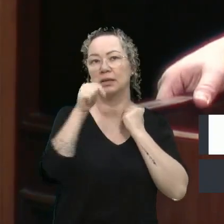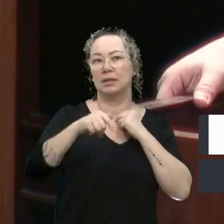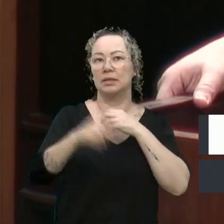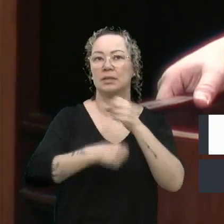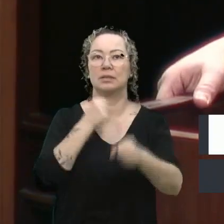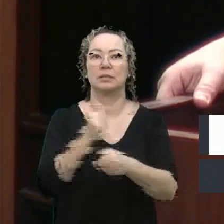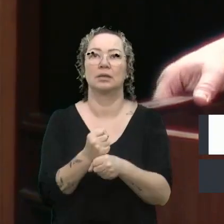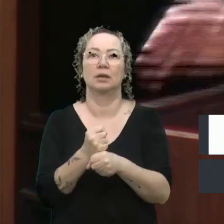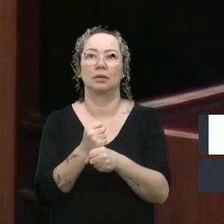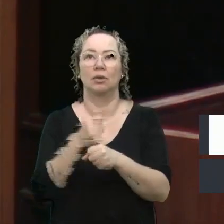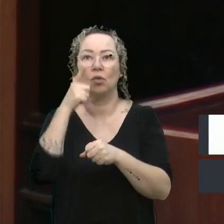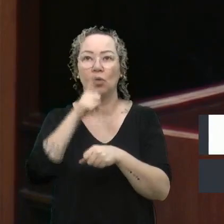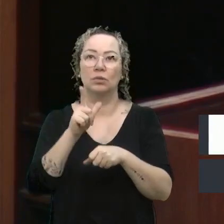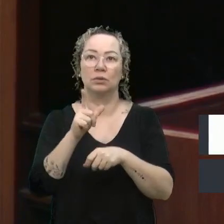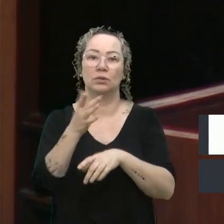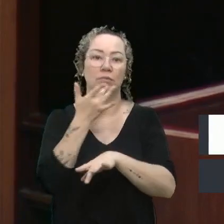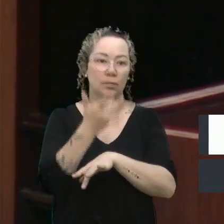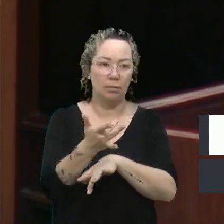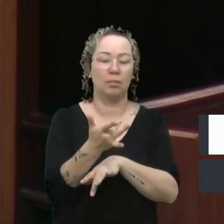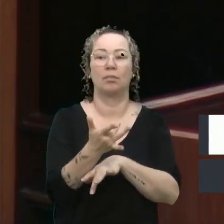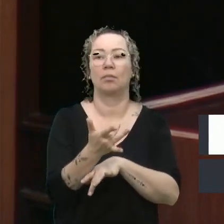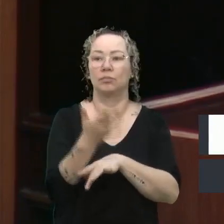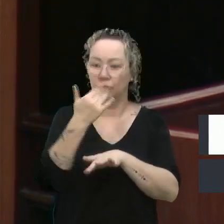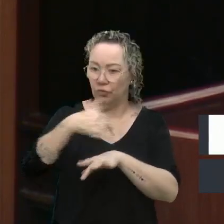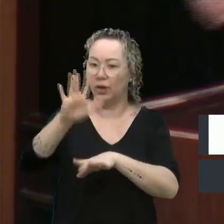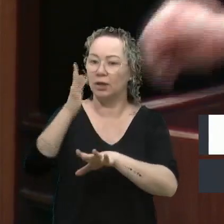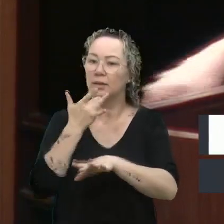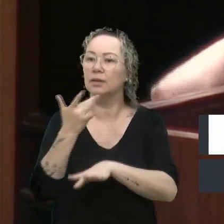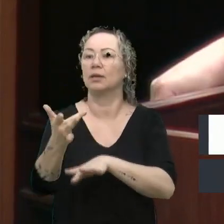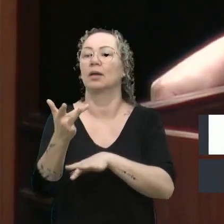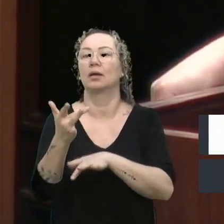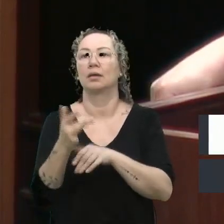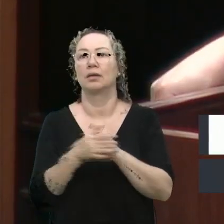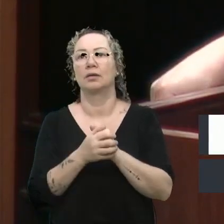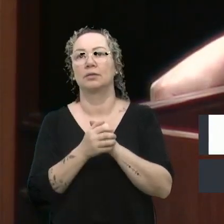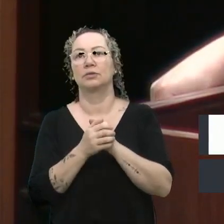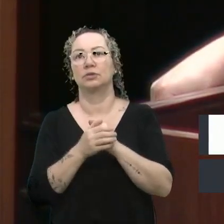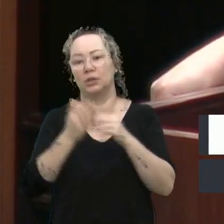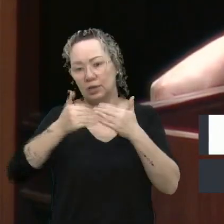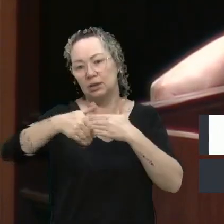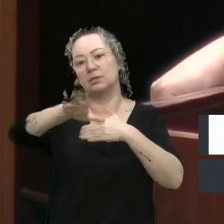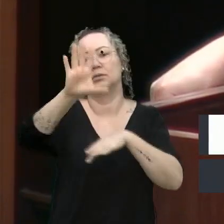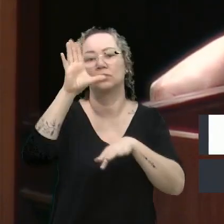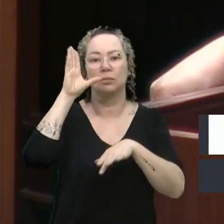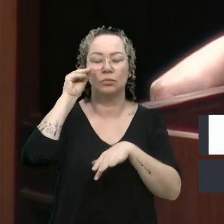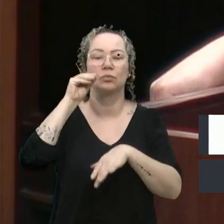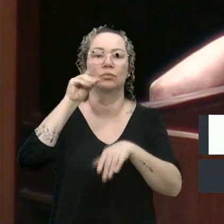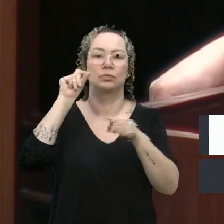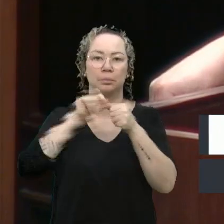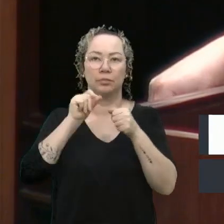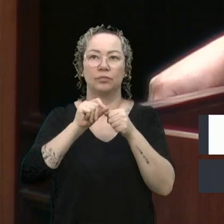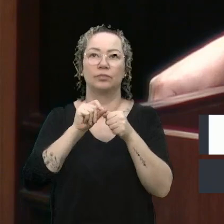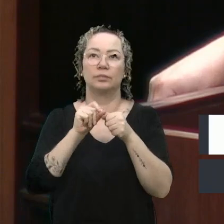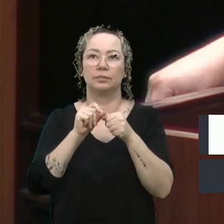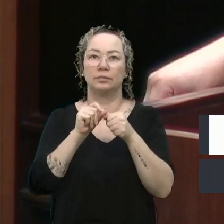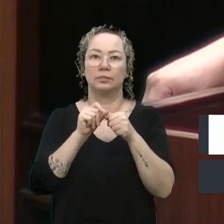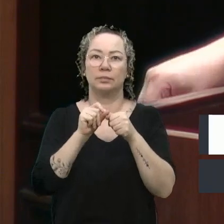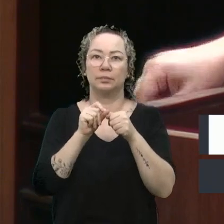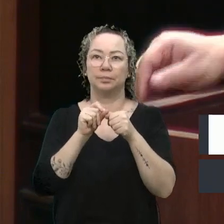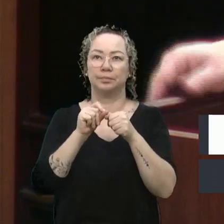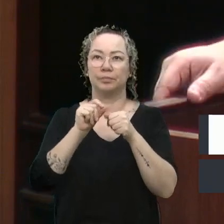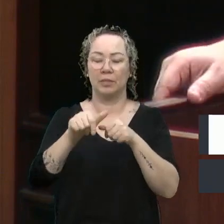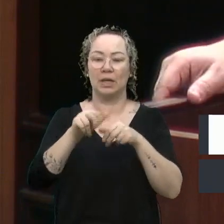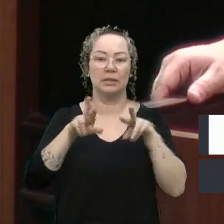arrumar uma tarde, como eu digo, e de tarde, e entramos à noite aí para poder fazer essa belíssima